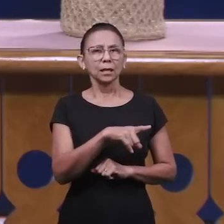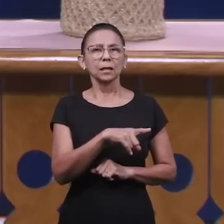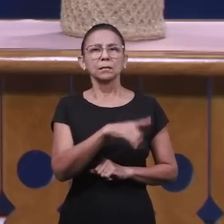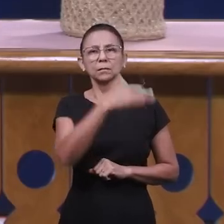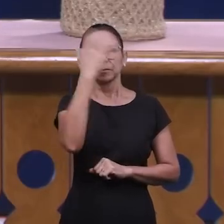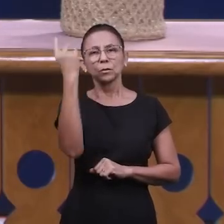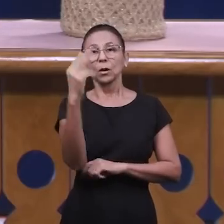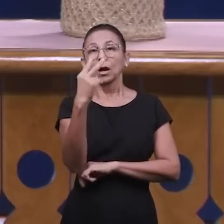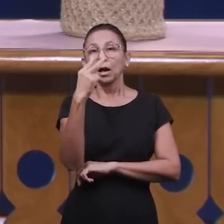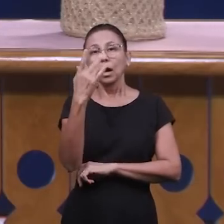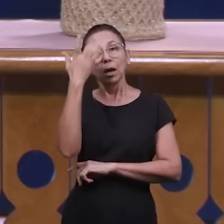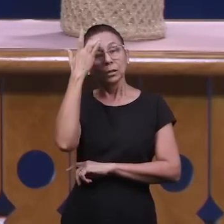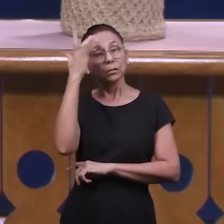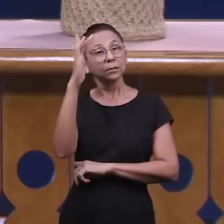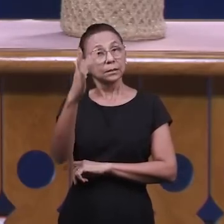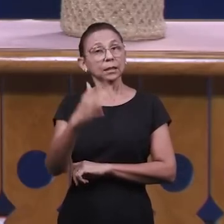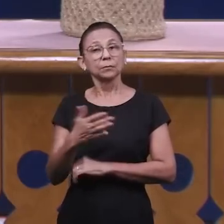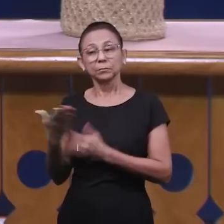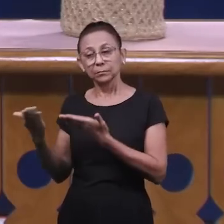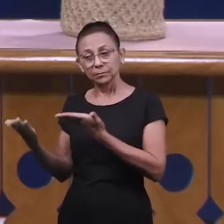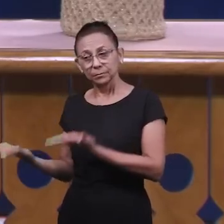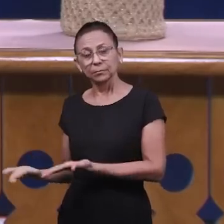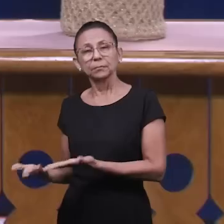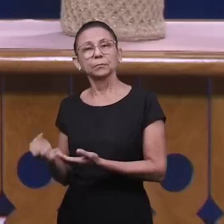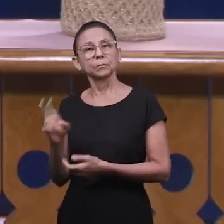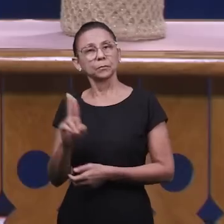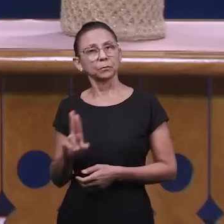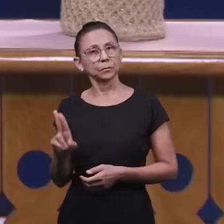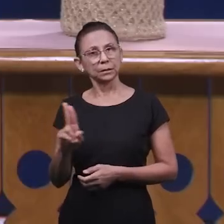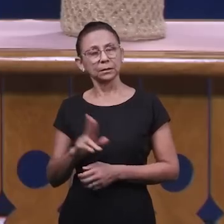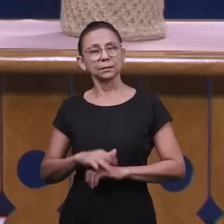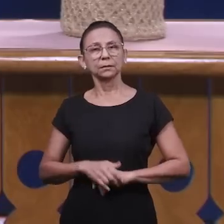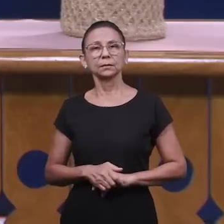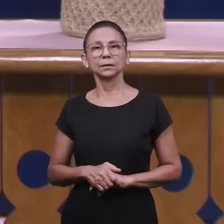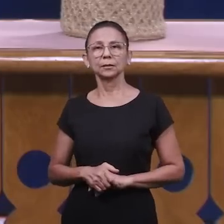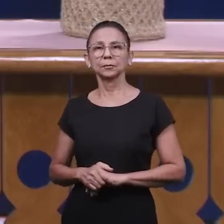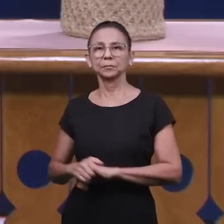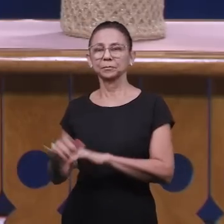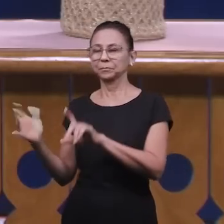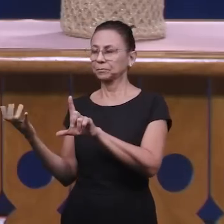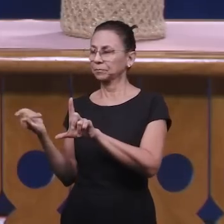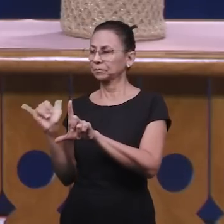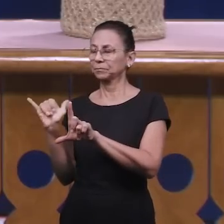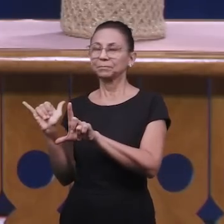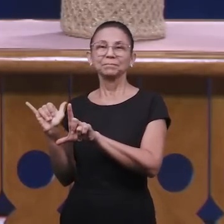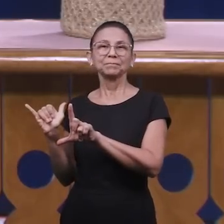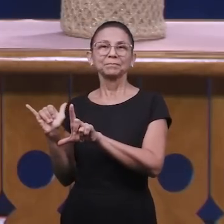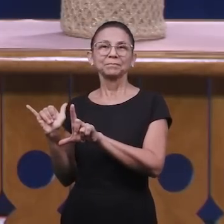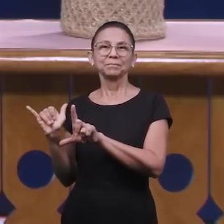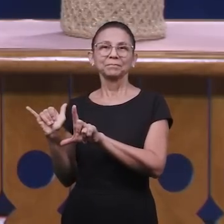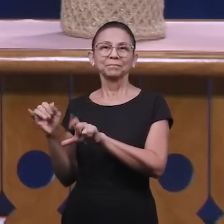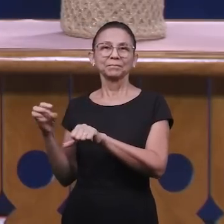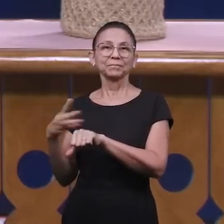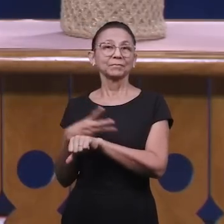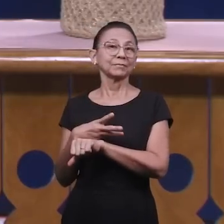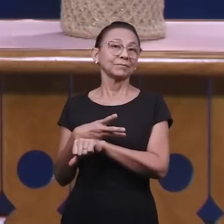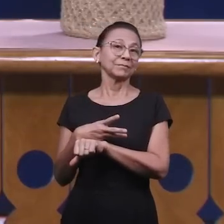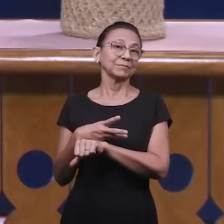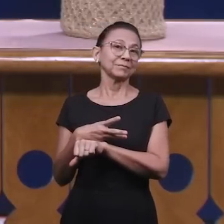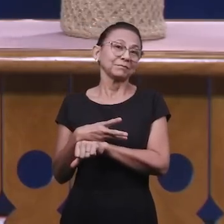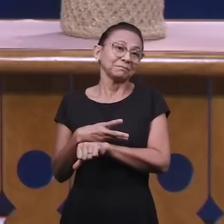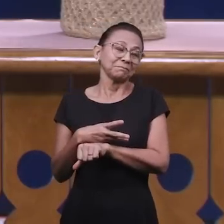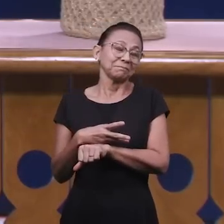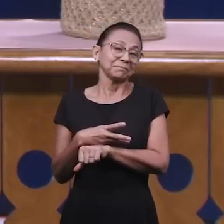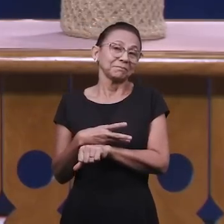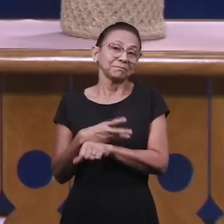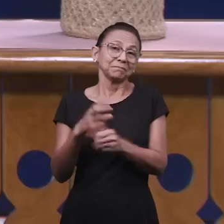exterior, e você vai ser atendido aqui no Brasil. Teremos uma pessoa de plantão 24 horas por dia